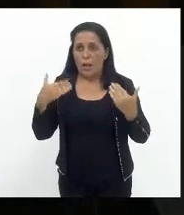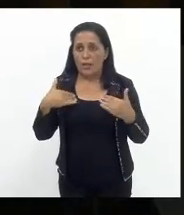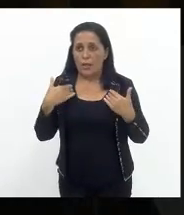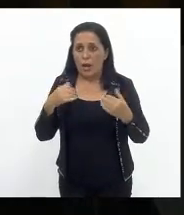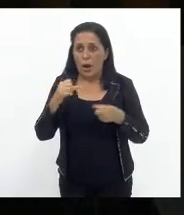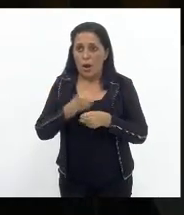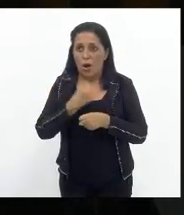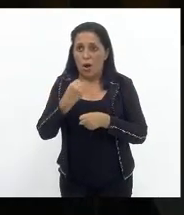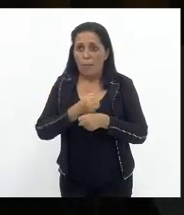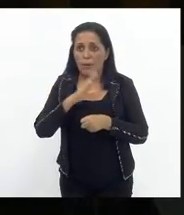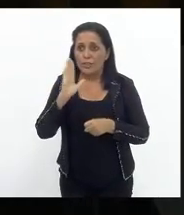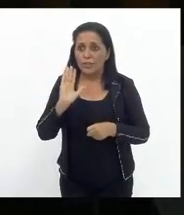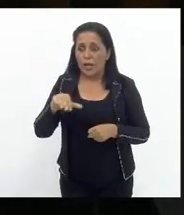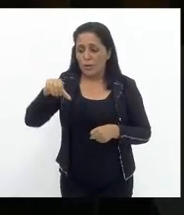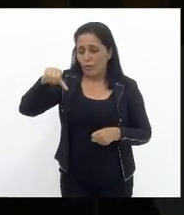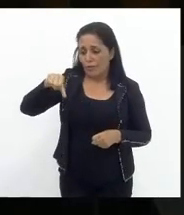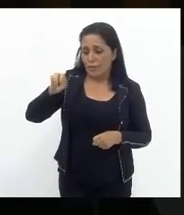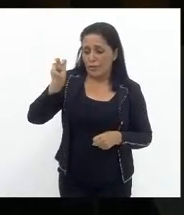já estava